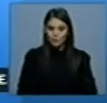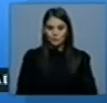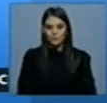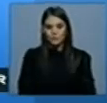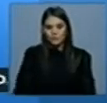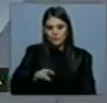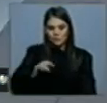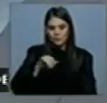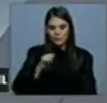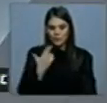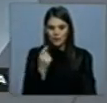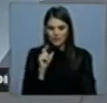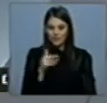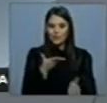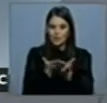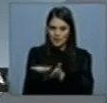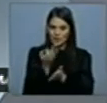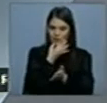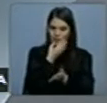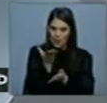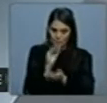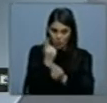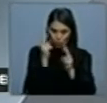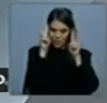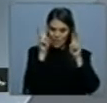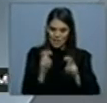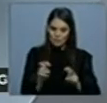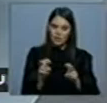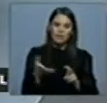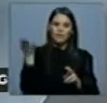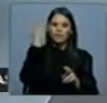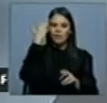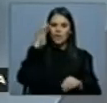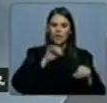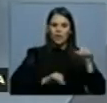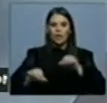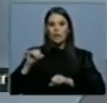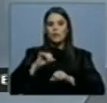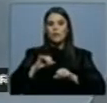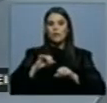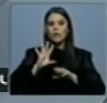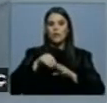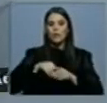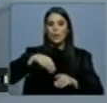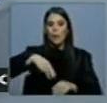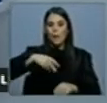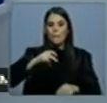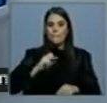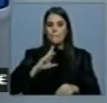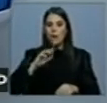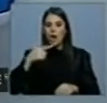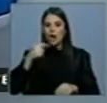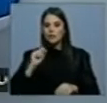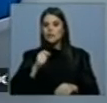Miguel, avançamos também para falar, creio que, de especulações químicas na atmosfera marciana. E